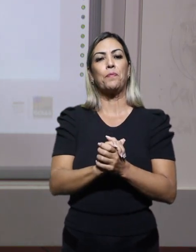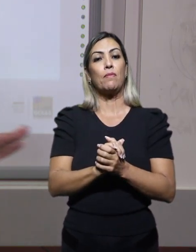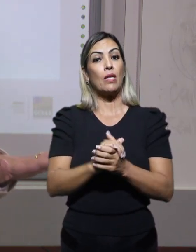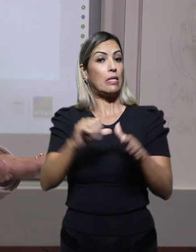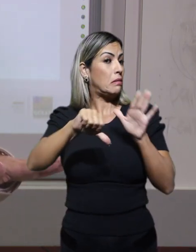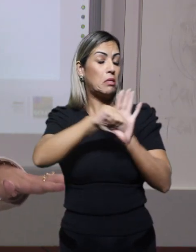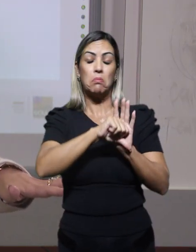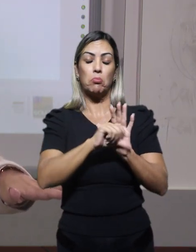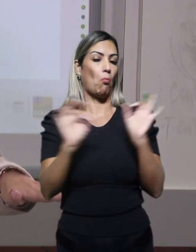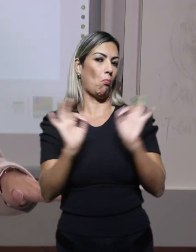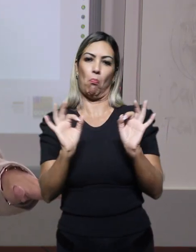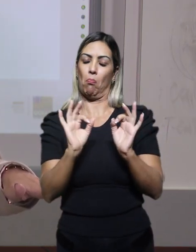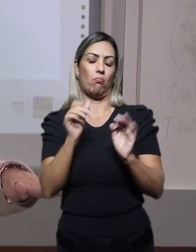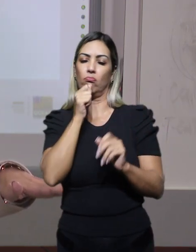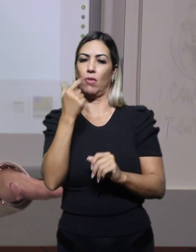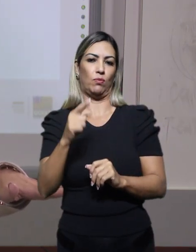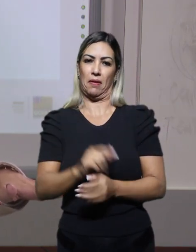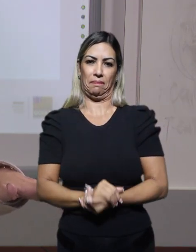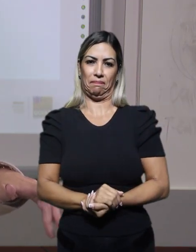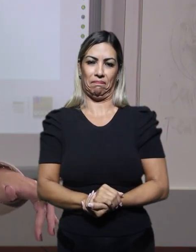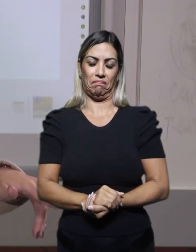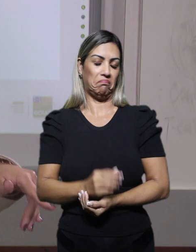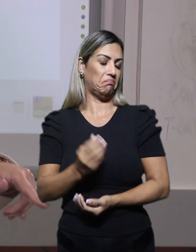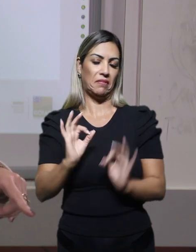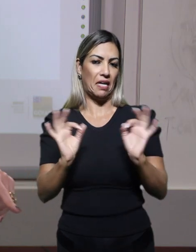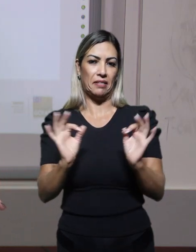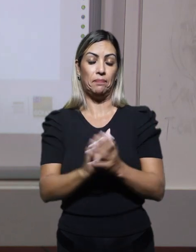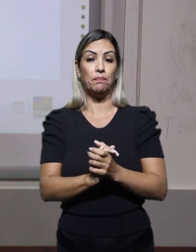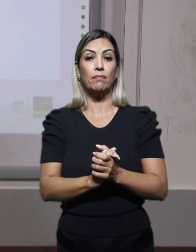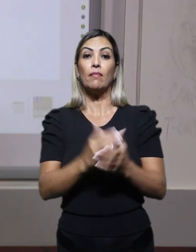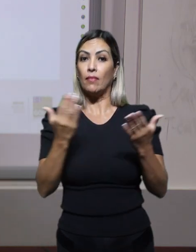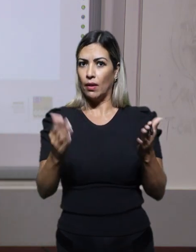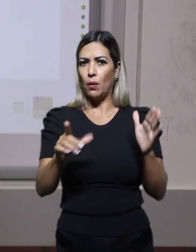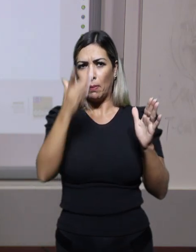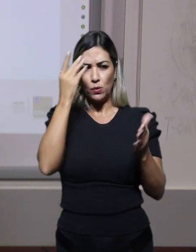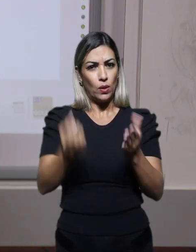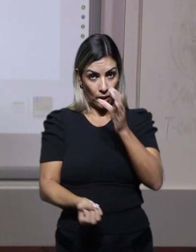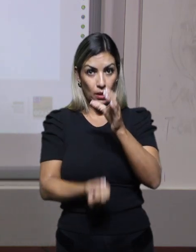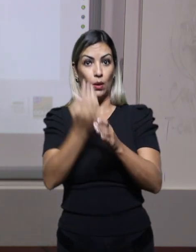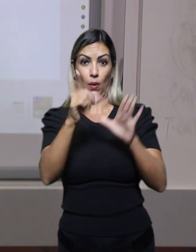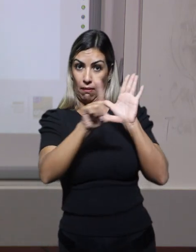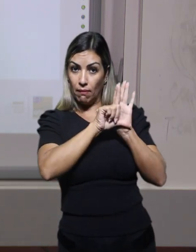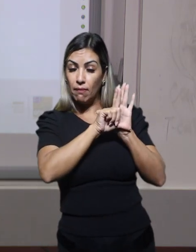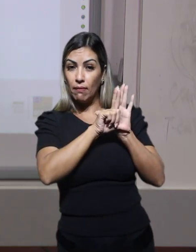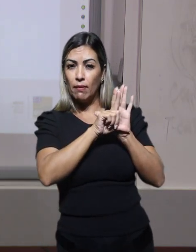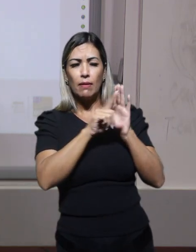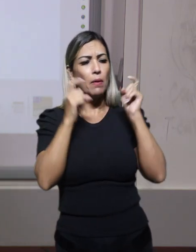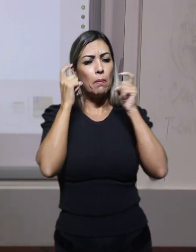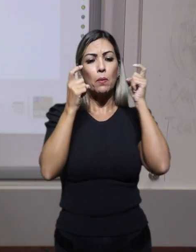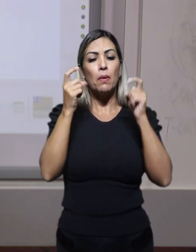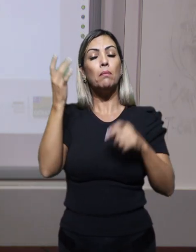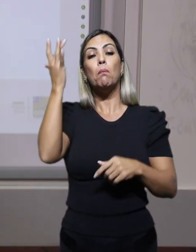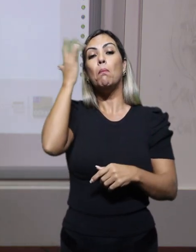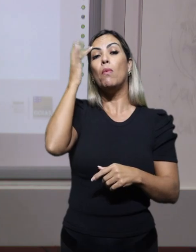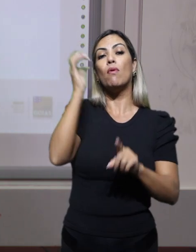não existiria mais. Então, o legislador ele estava muito mais preocupado com a moral